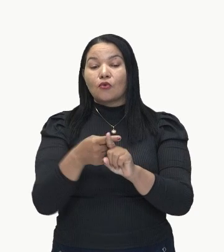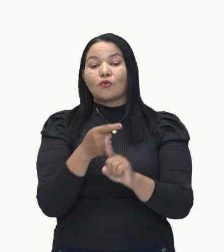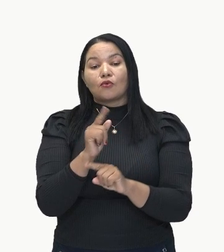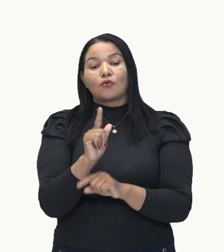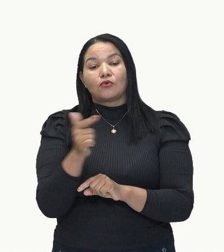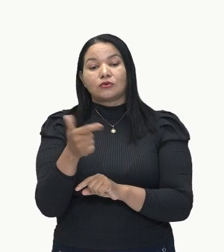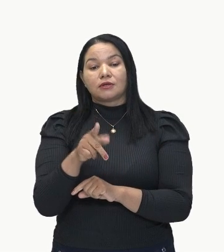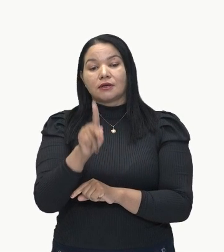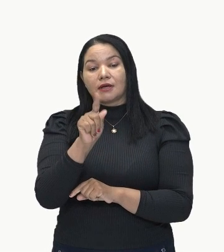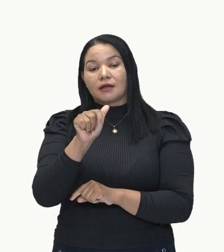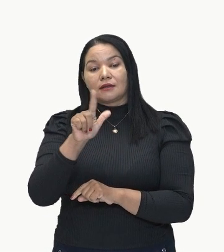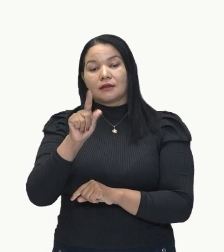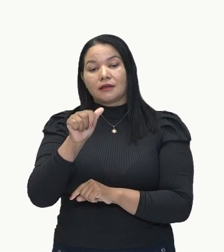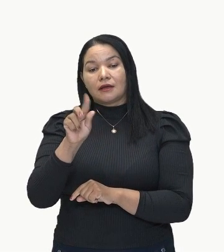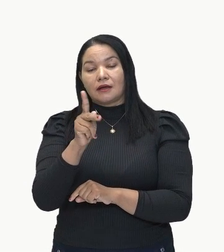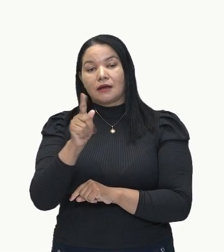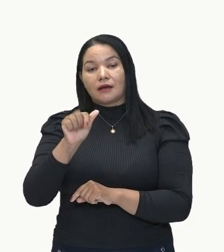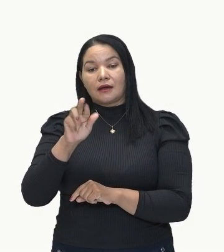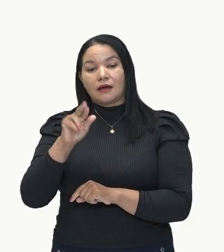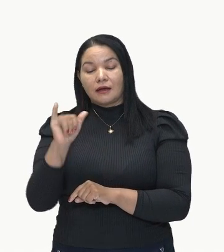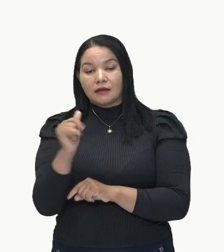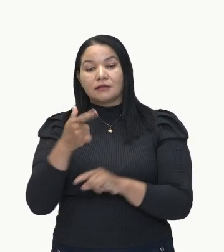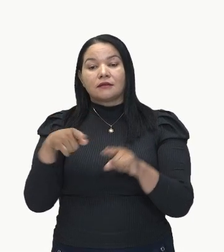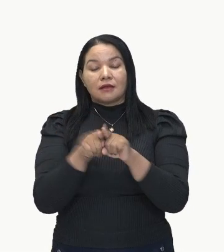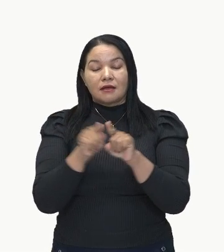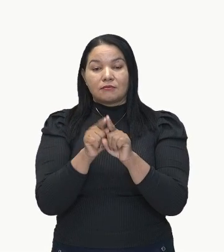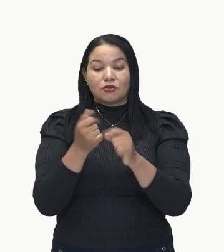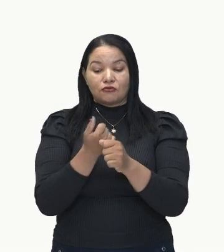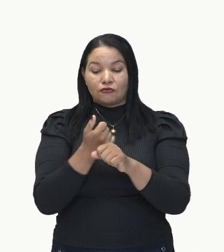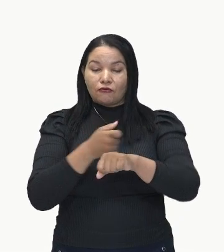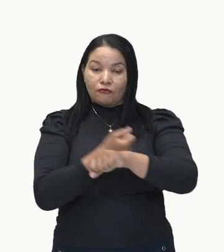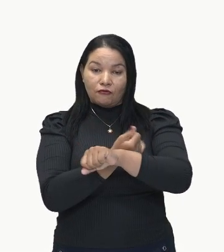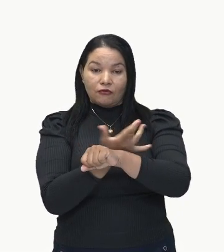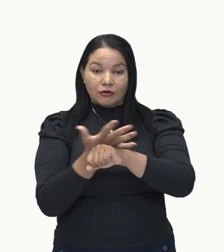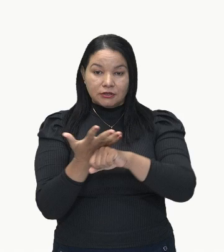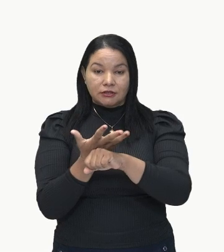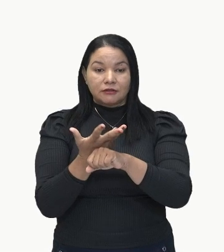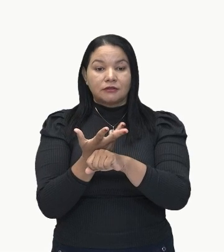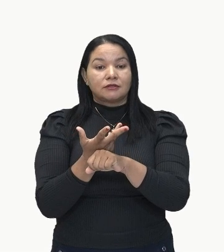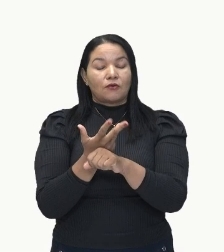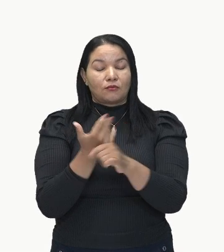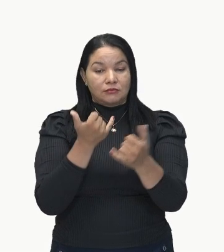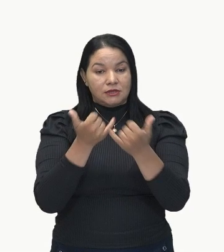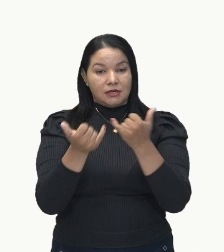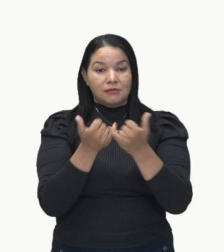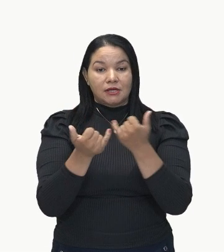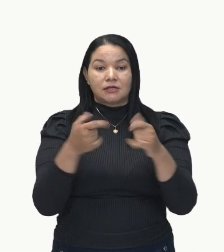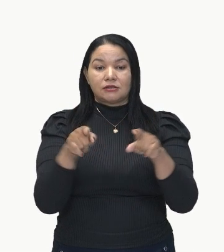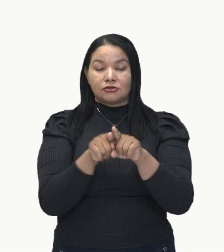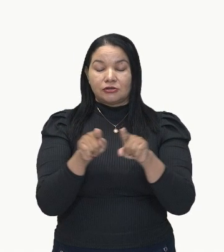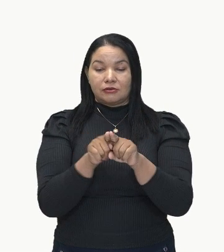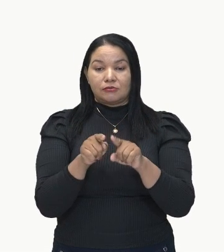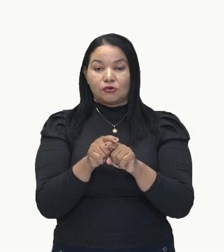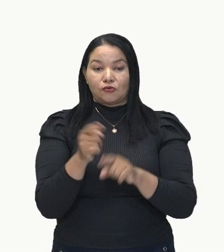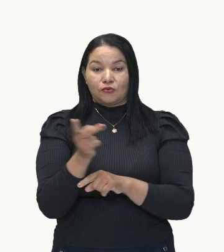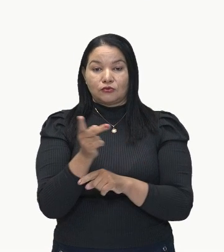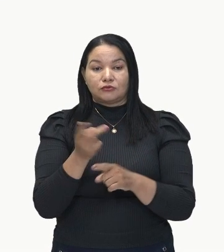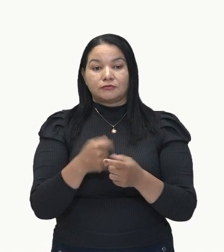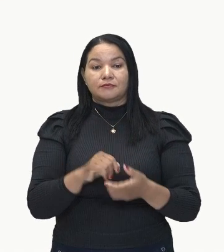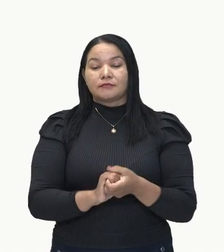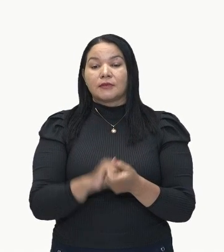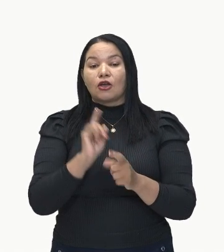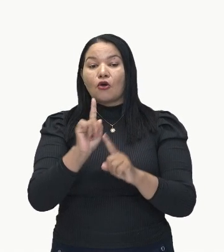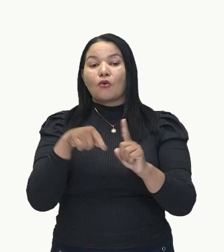Kalahari, acaba tendo esse tipo de vegetação de estepes e pradarias. Mas além dos estepes e